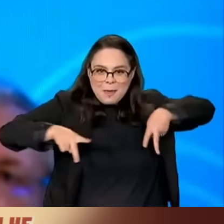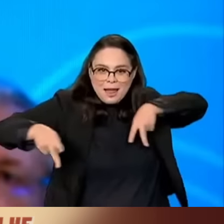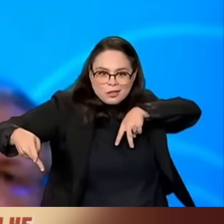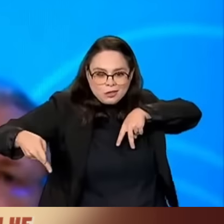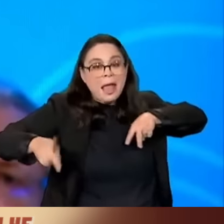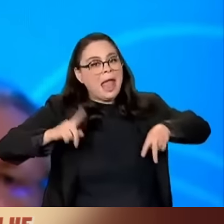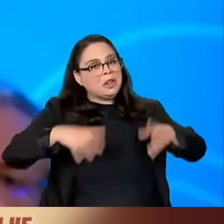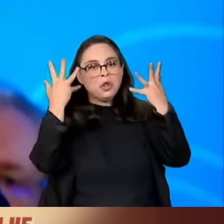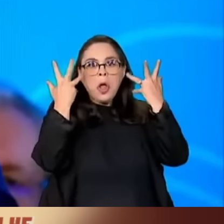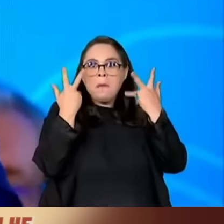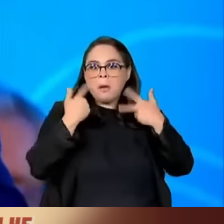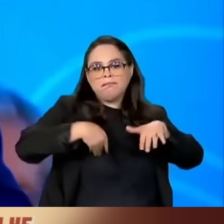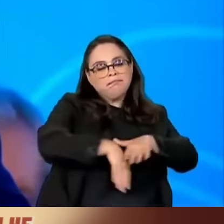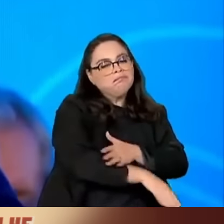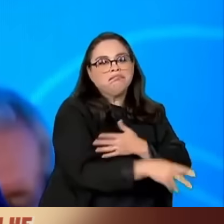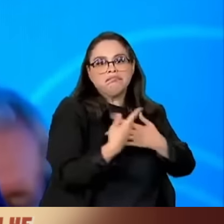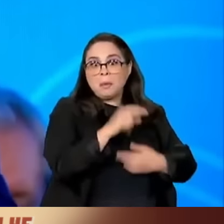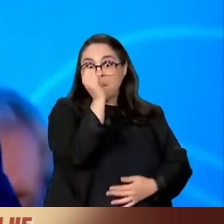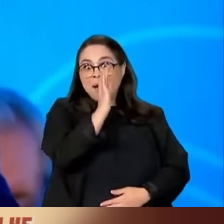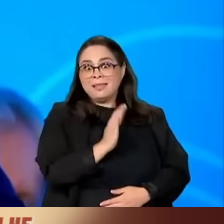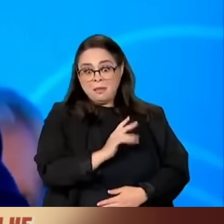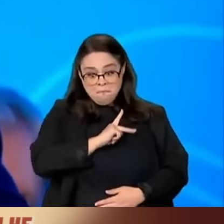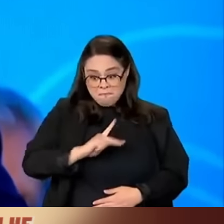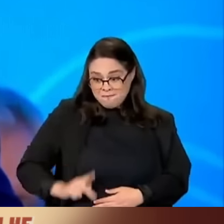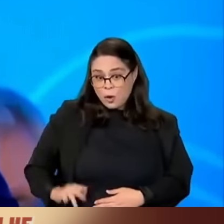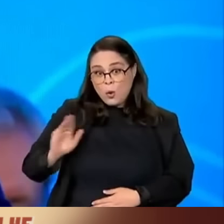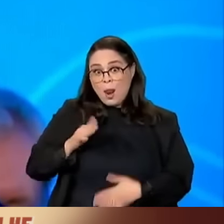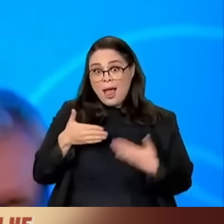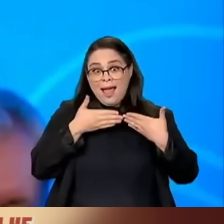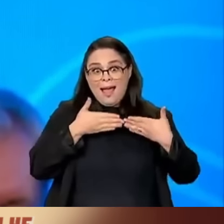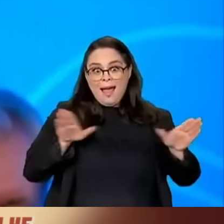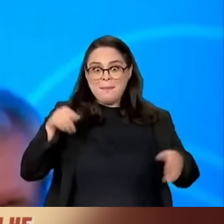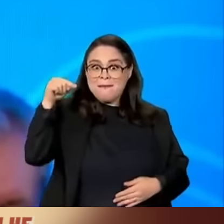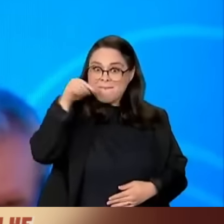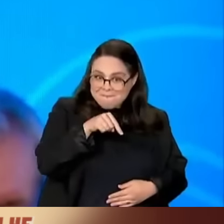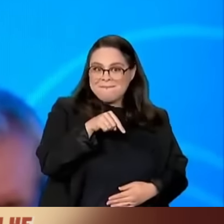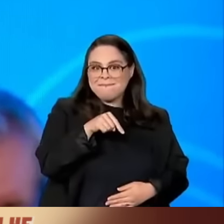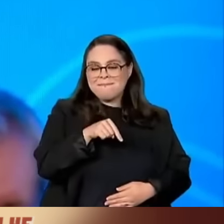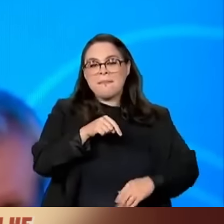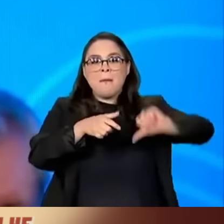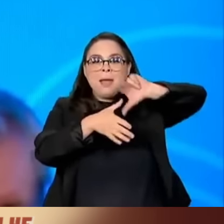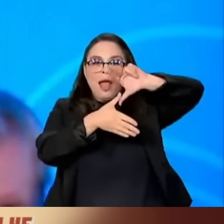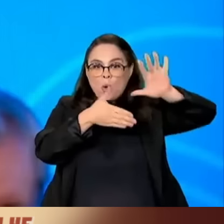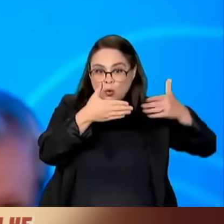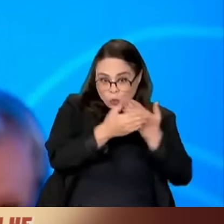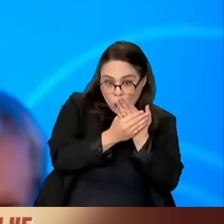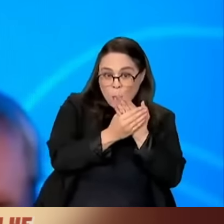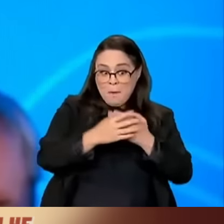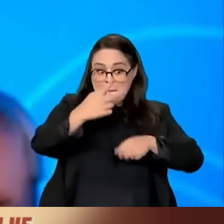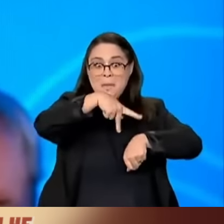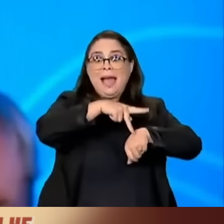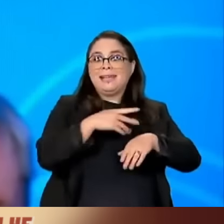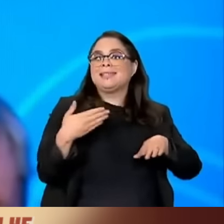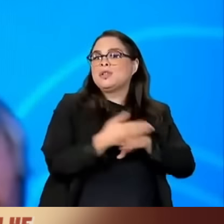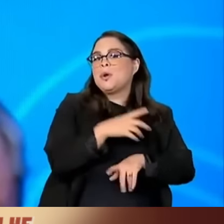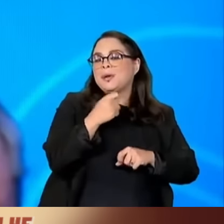no Brasil inteiro. E o presidente Lula está abrindo o mercado, Mercosul mais um país,